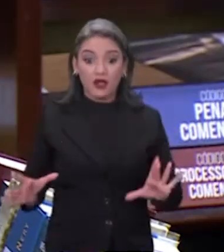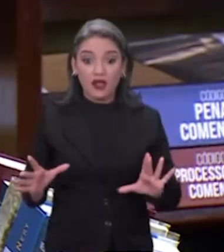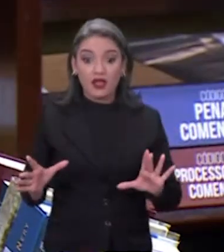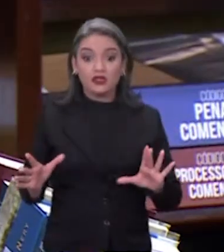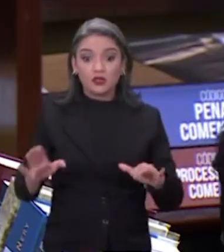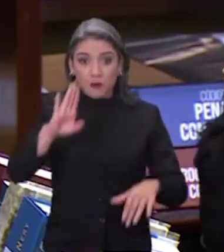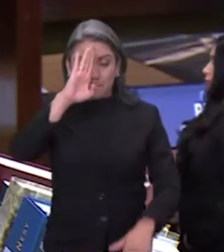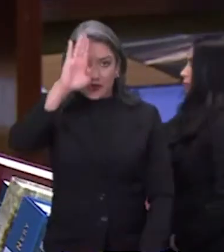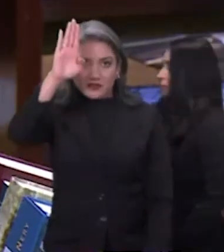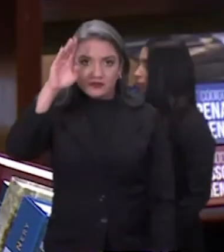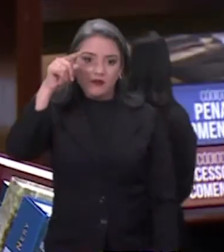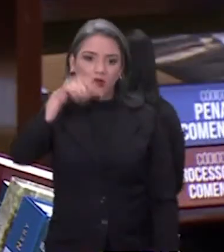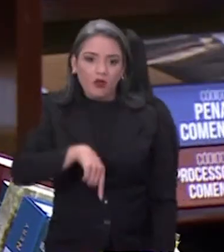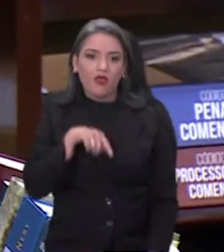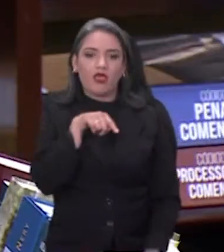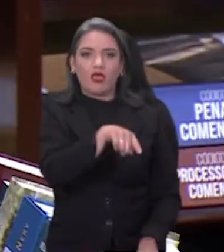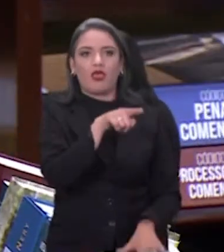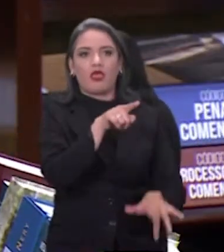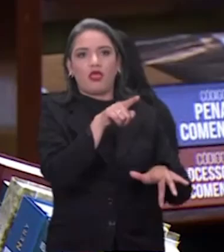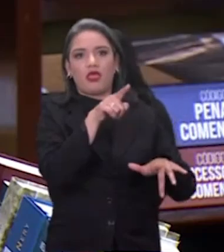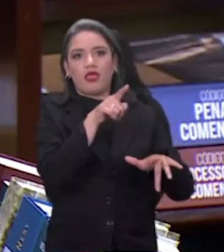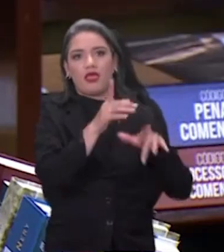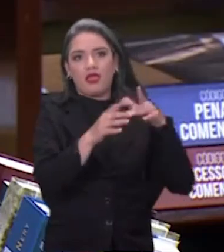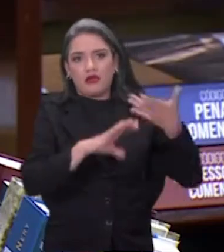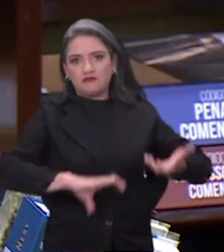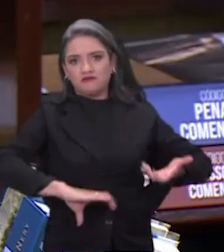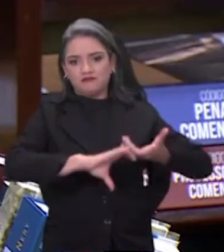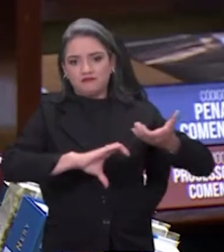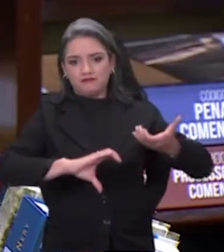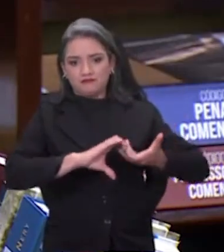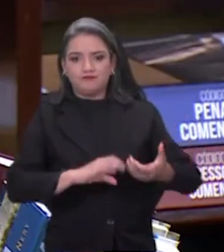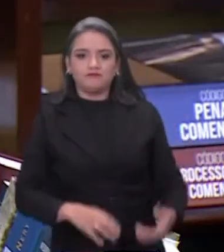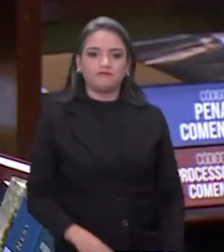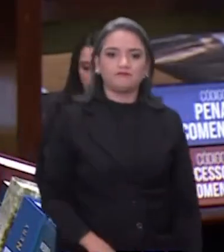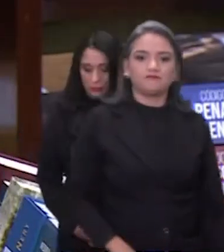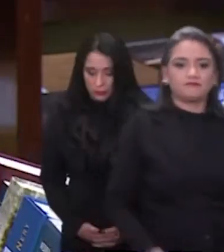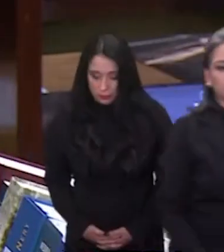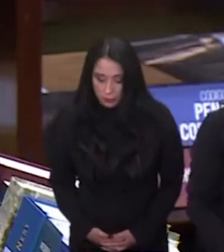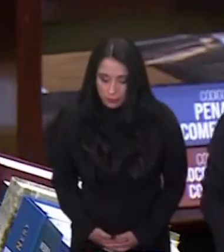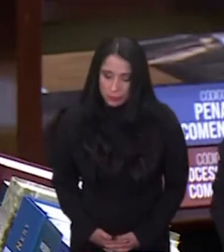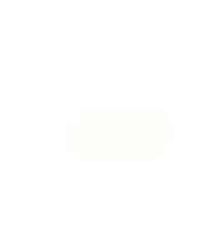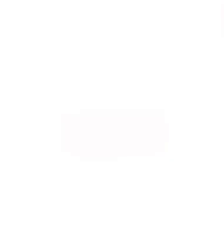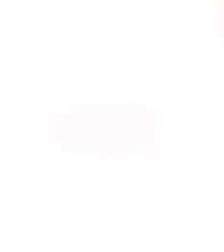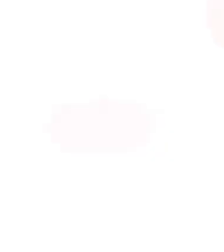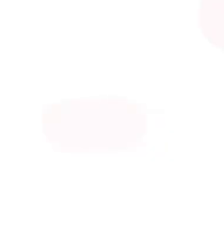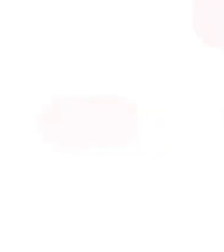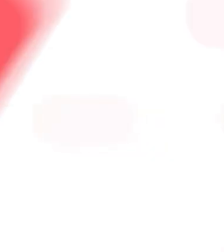é o parlamento. No Estado democrático, a instância maior é o parlamento.